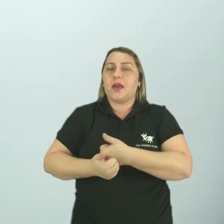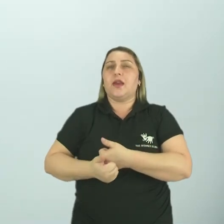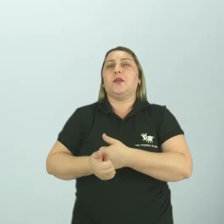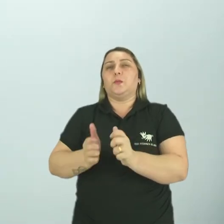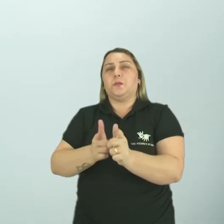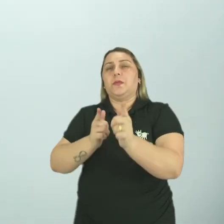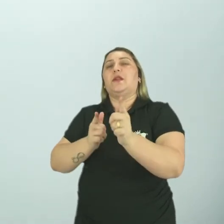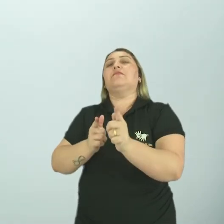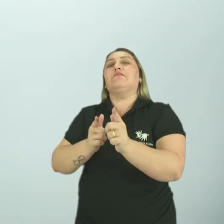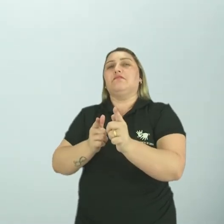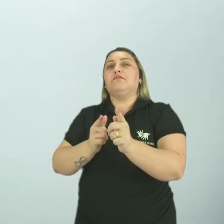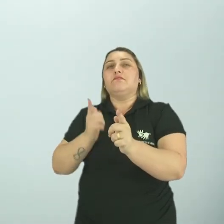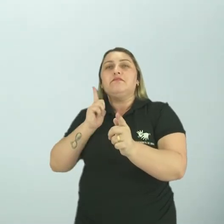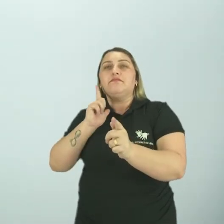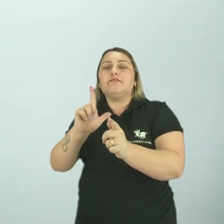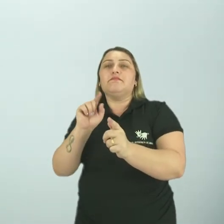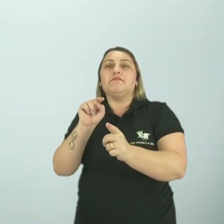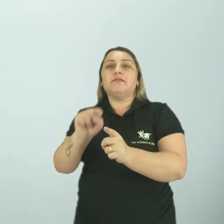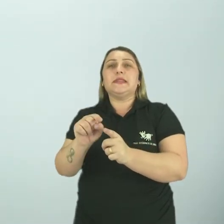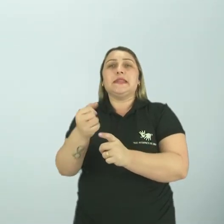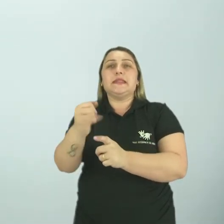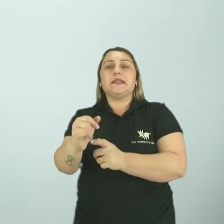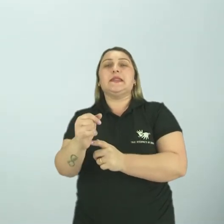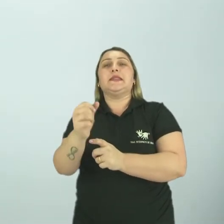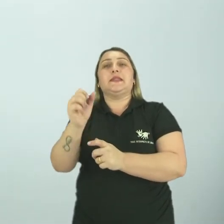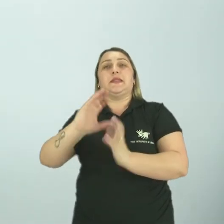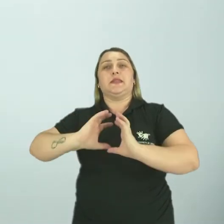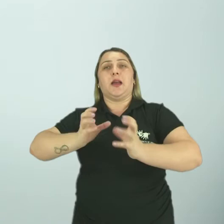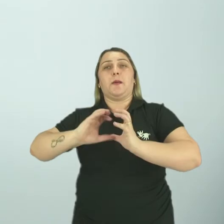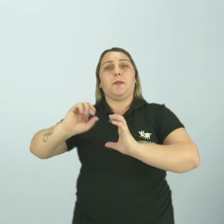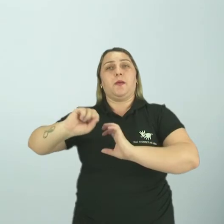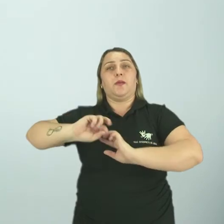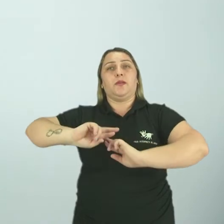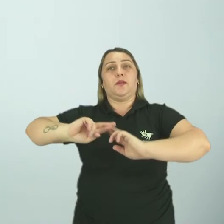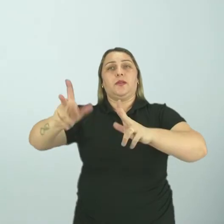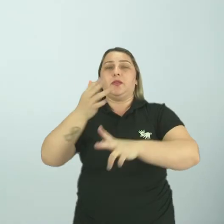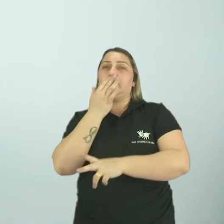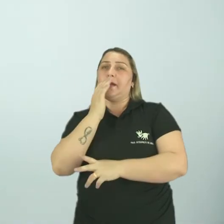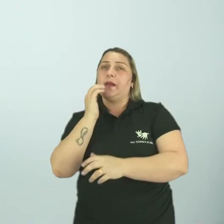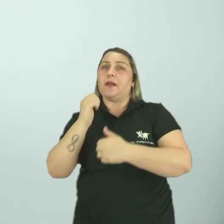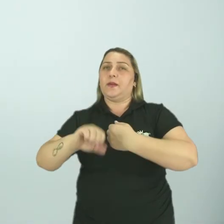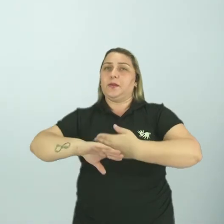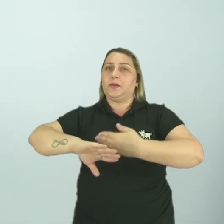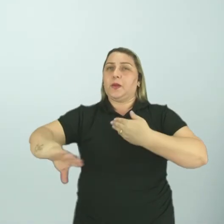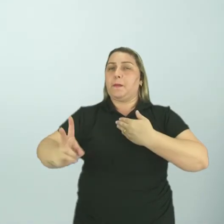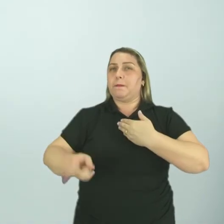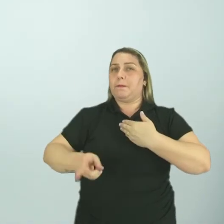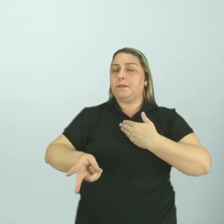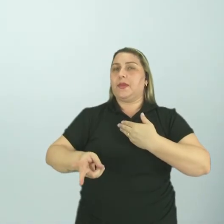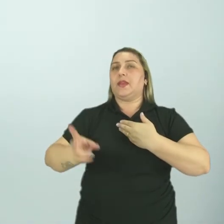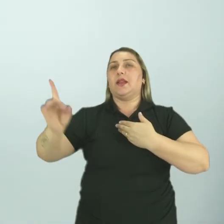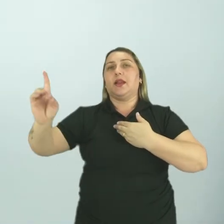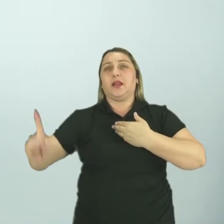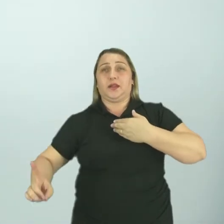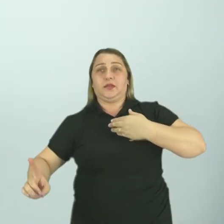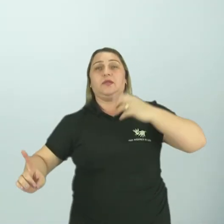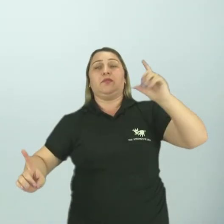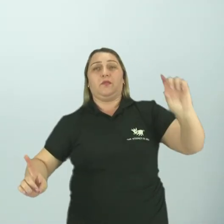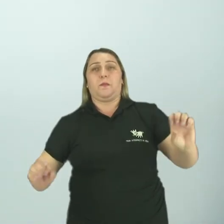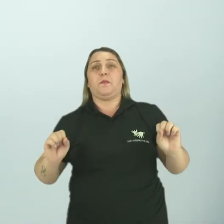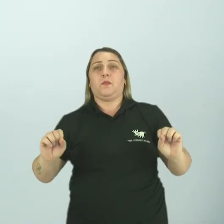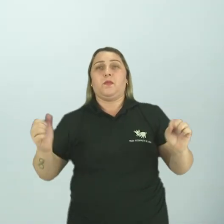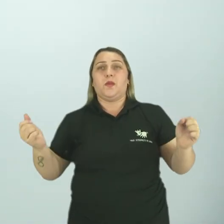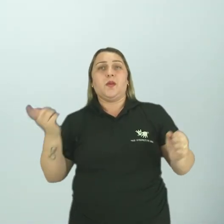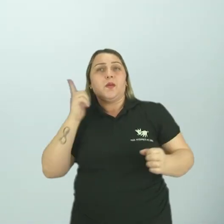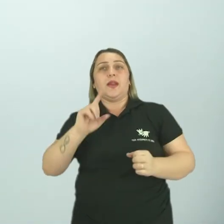alvo vale pontos. Se a bola de cores diferentes ficam a uma mesma distância, cada lado recebe 1